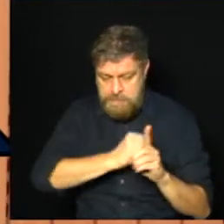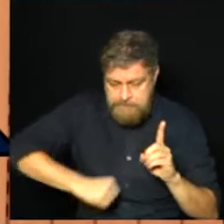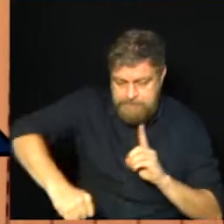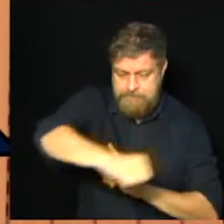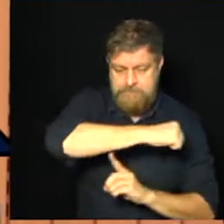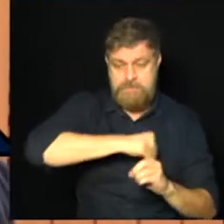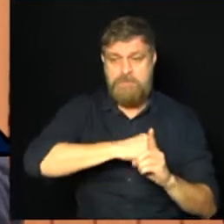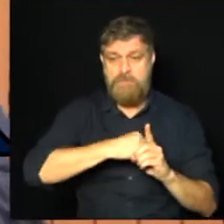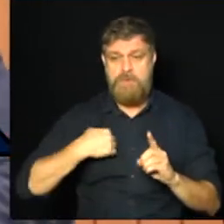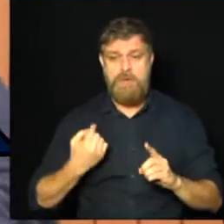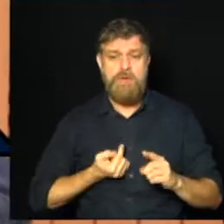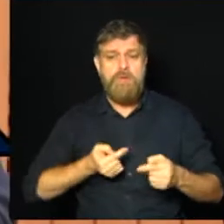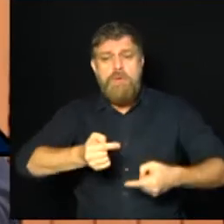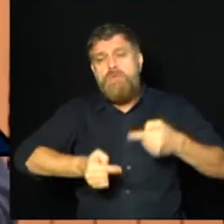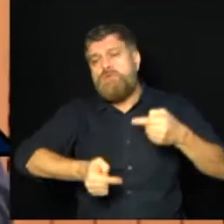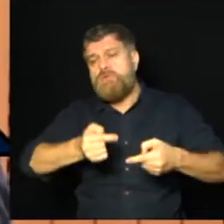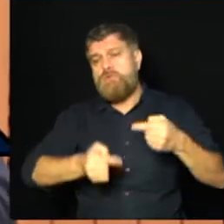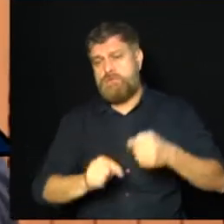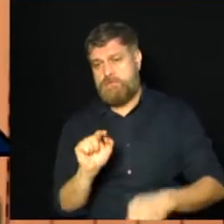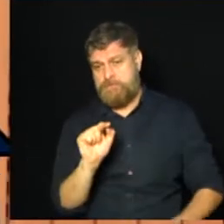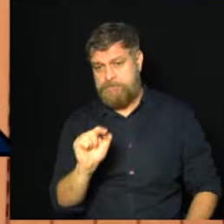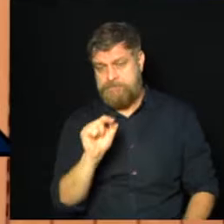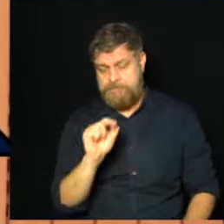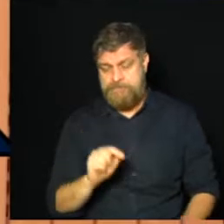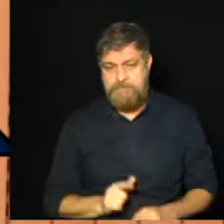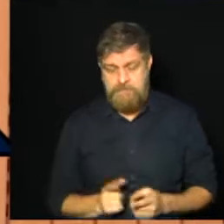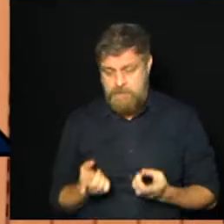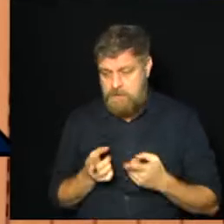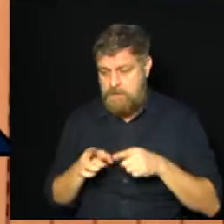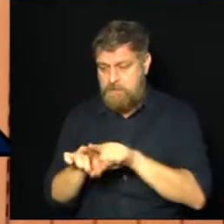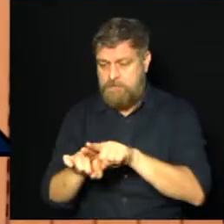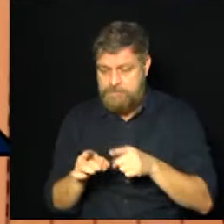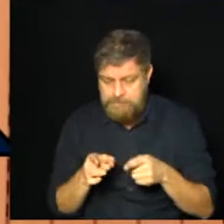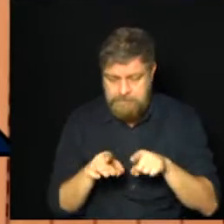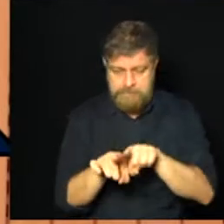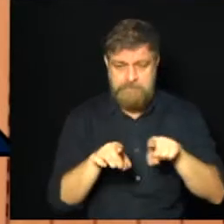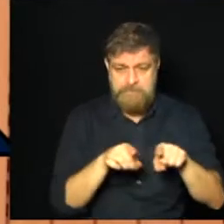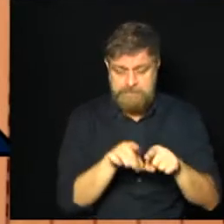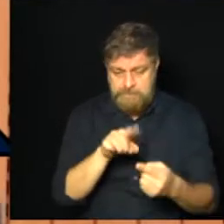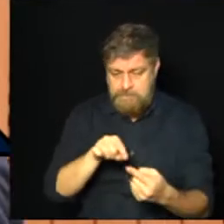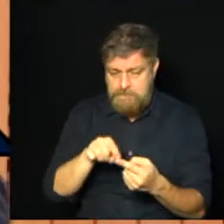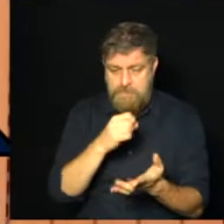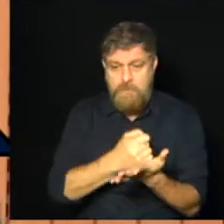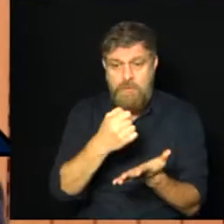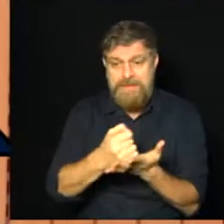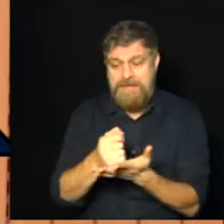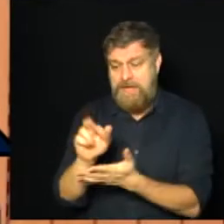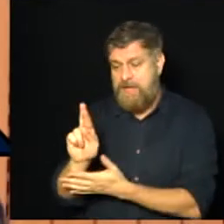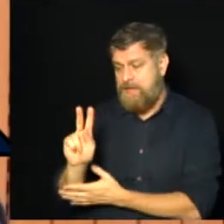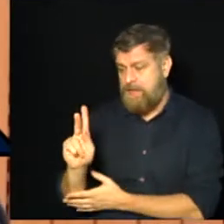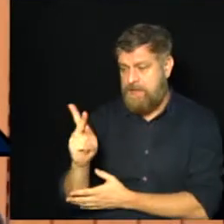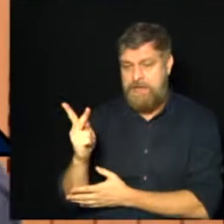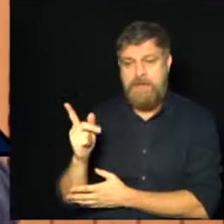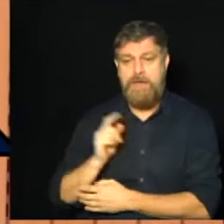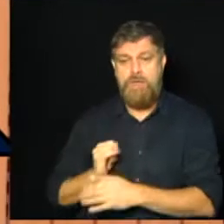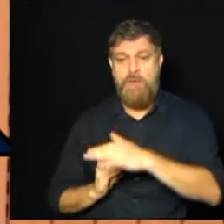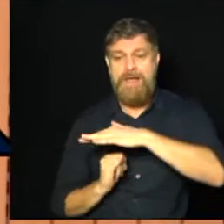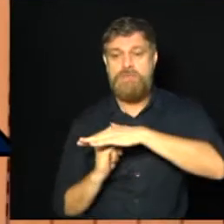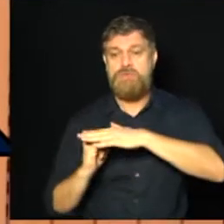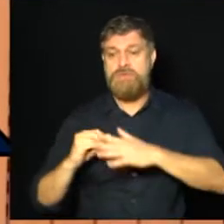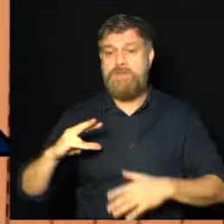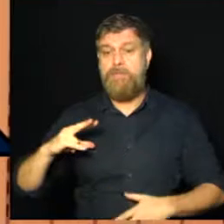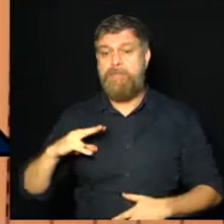iremos discutir as parcerias para a contratação de RH junto às entidades